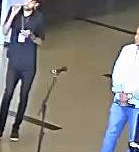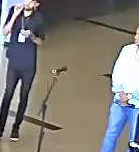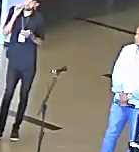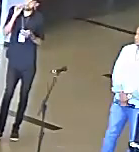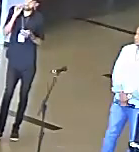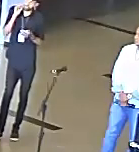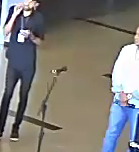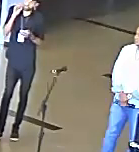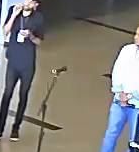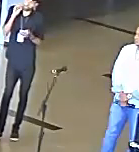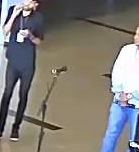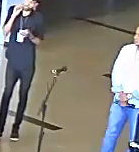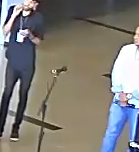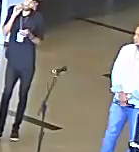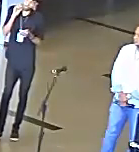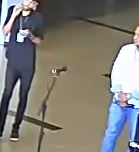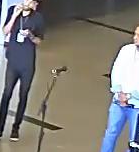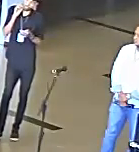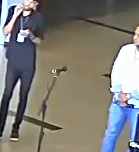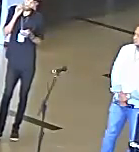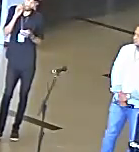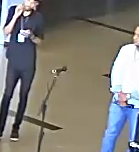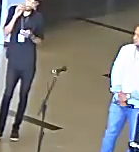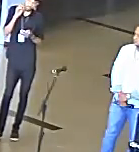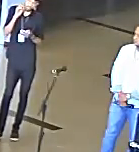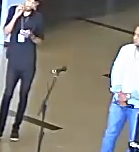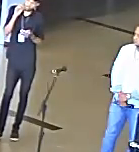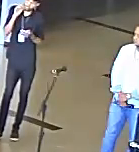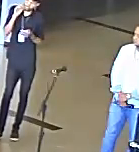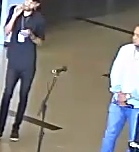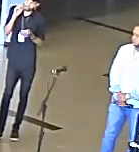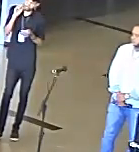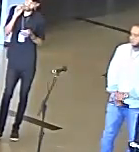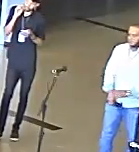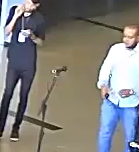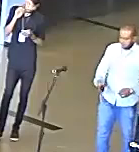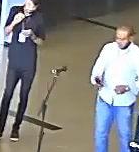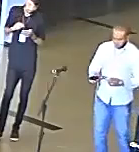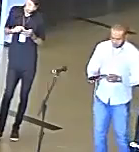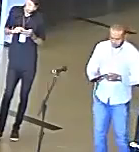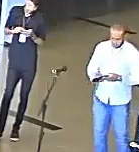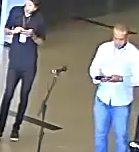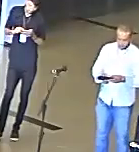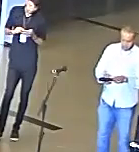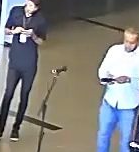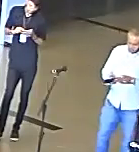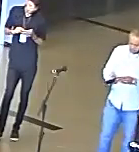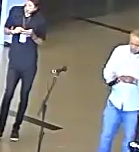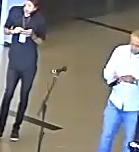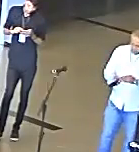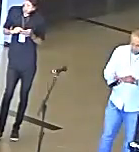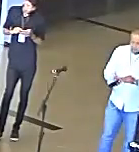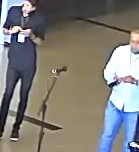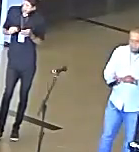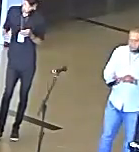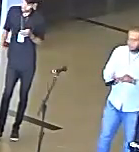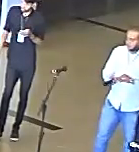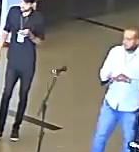deputado algum questionamento for feito pra gente estar respondendo tá já Ok obrigado a todos muito